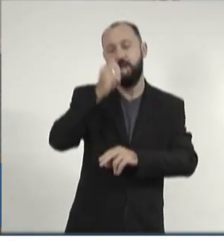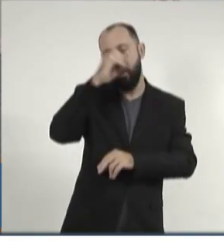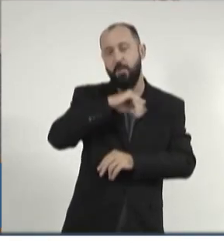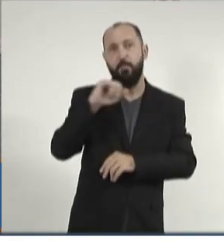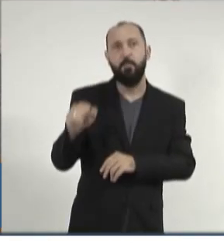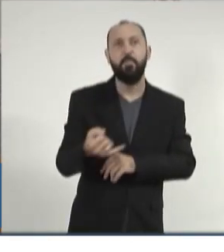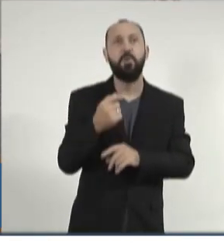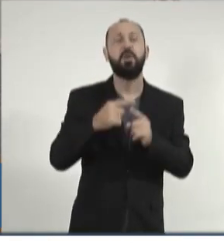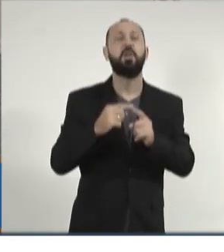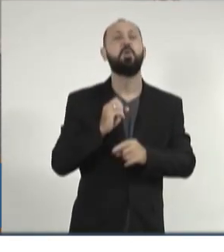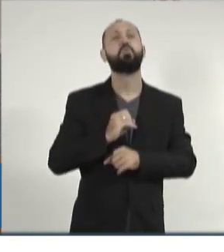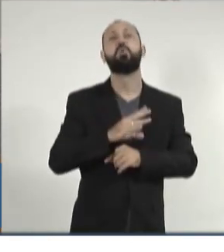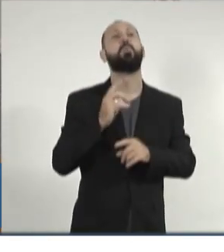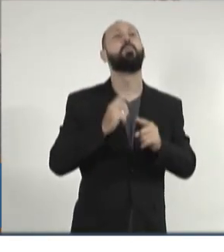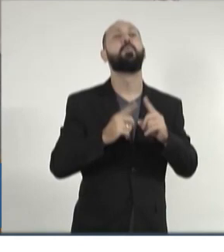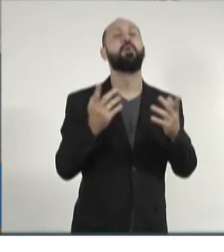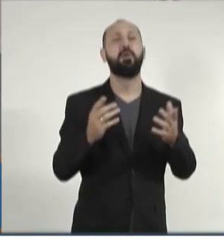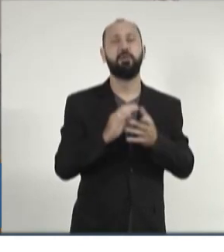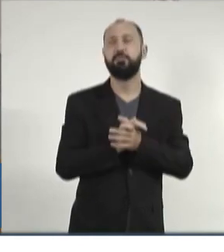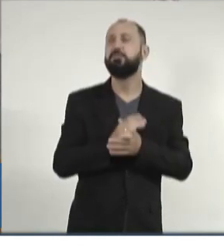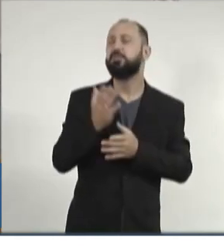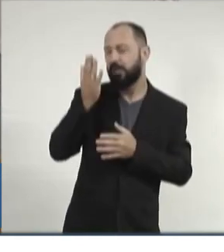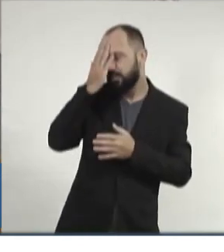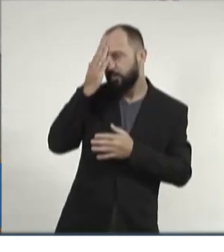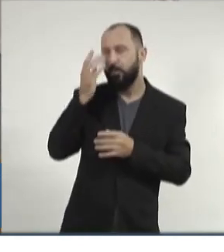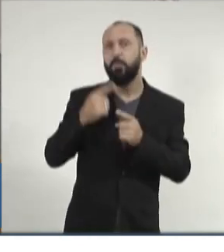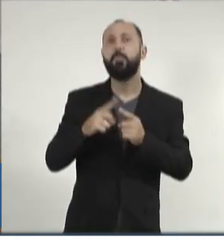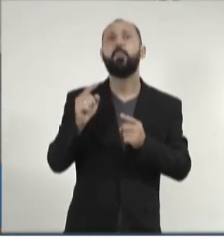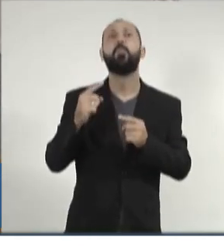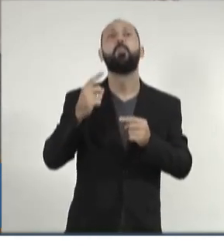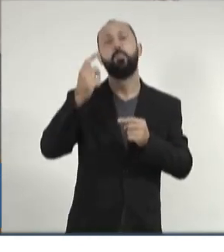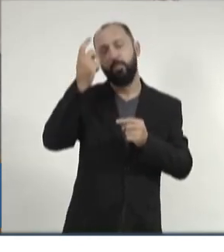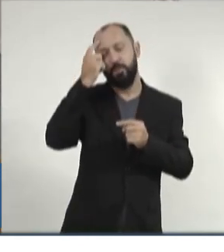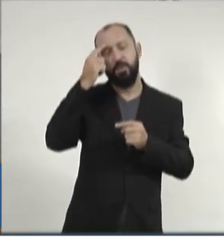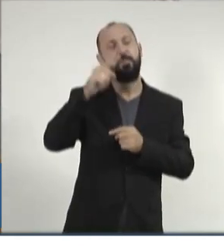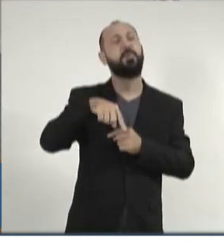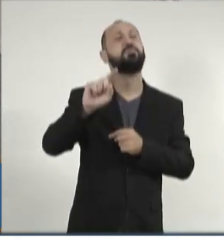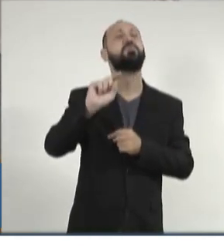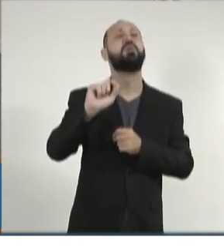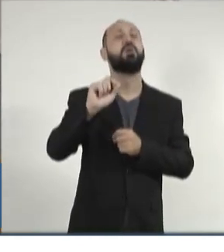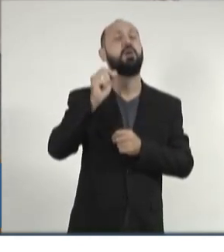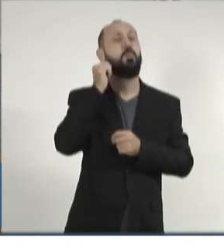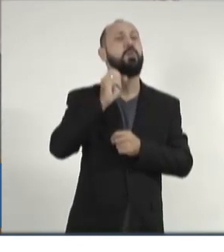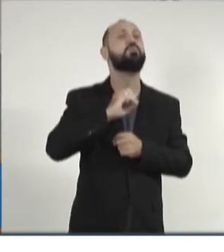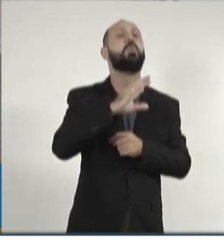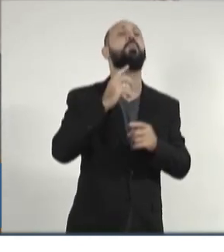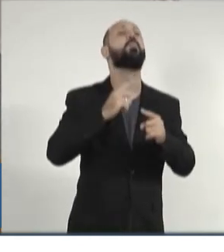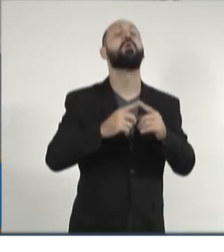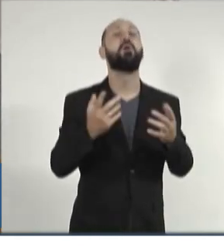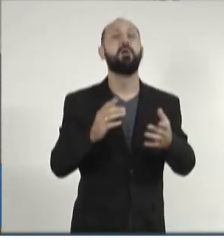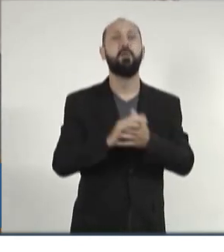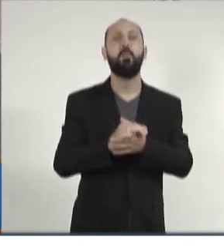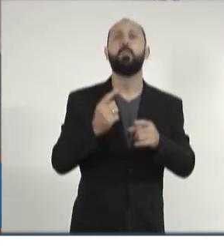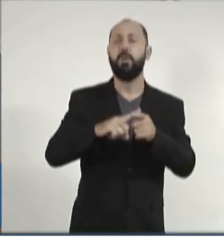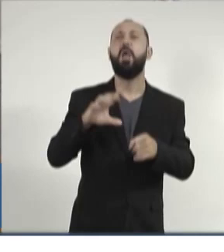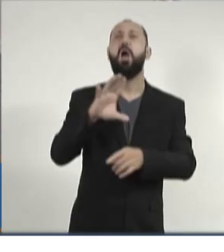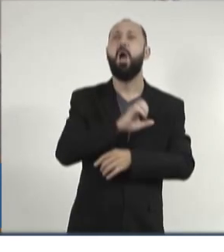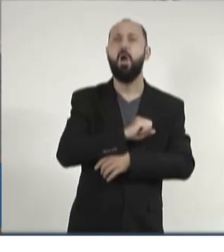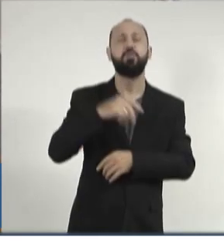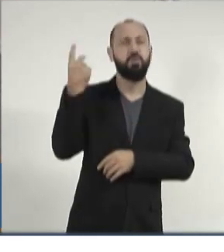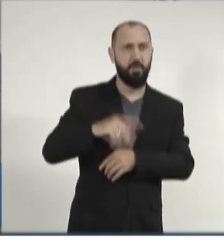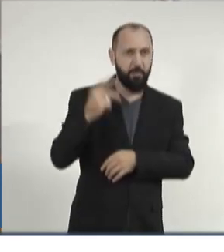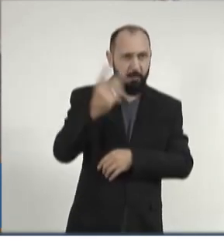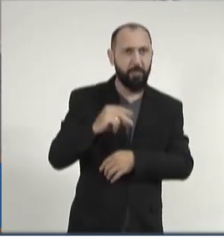abusivo, ela não sai por quê? Alguém aqui quer falar para mim? Qual que é o senso comum, gente? Não, porque ela gosta de apanhar.